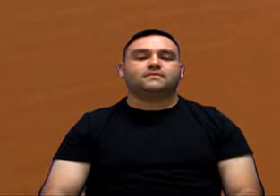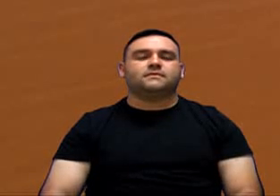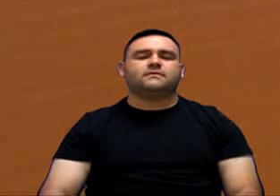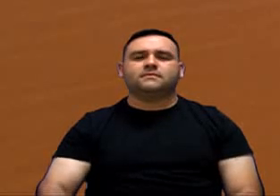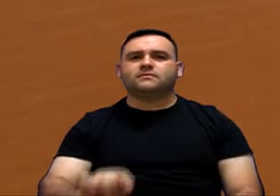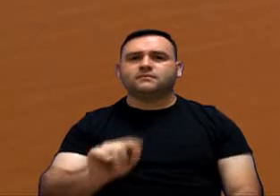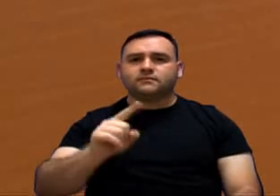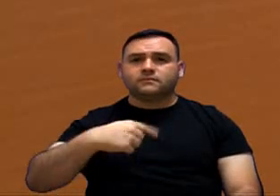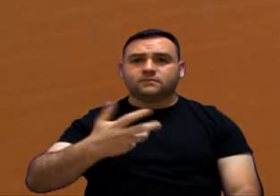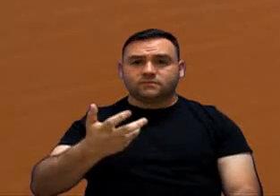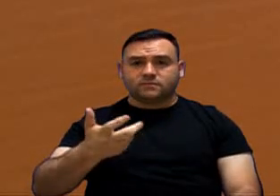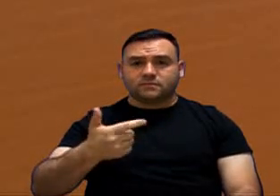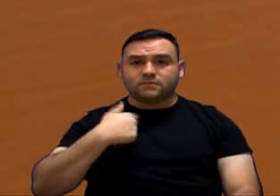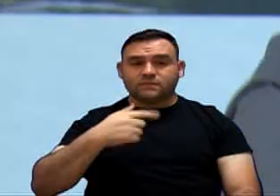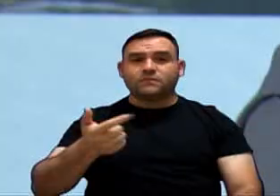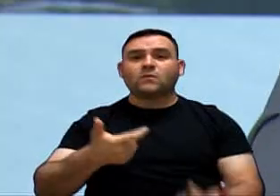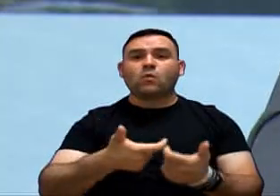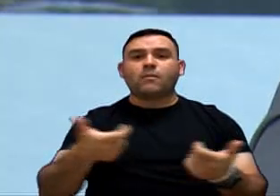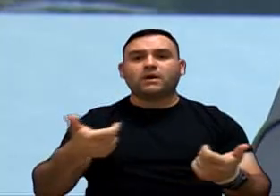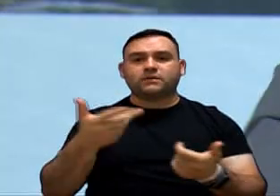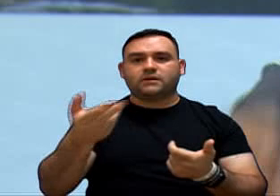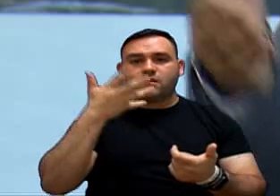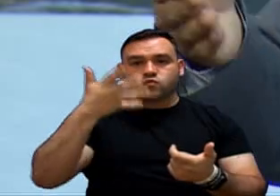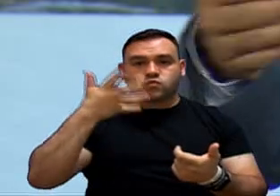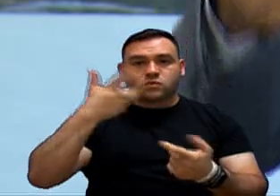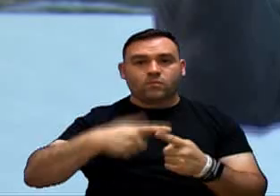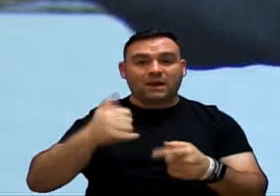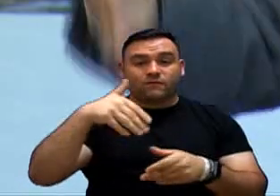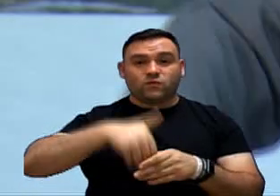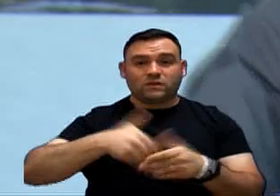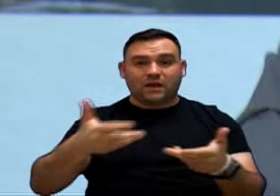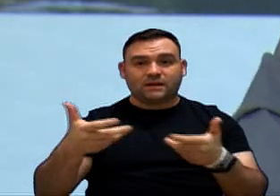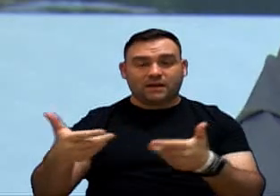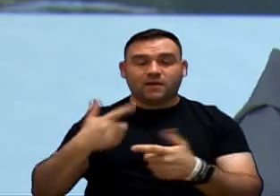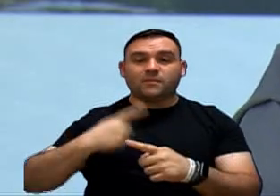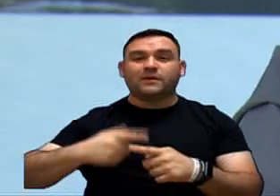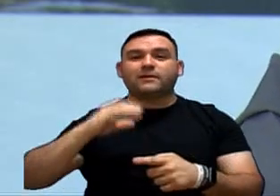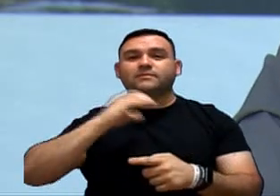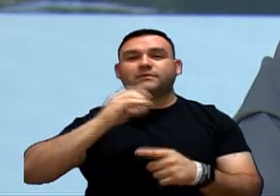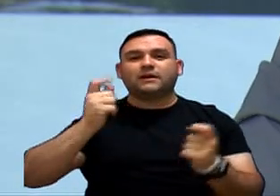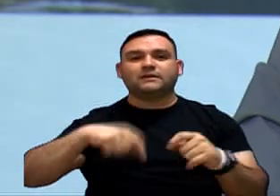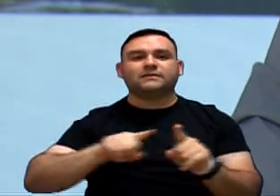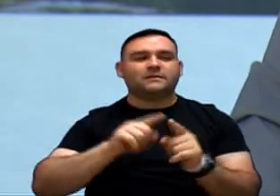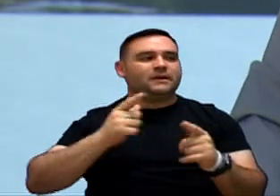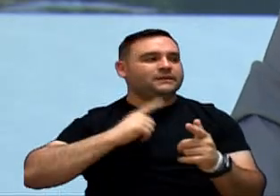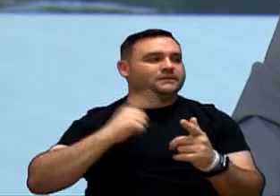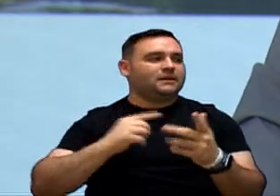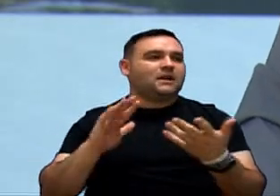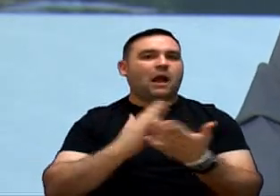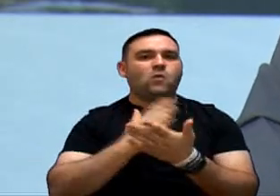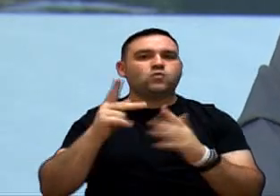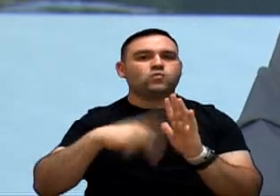Oi. Então, eu gostaria... Mas só uma parte aqui para... Eu gostaria para nós poder votar, já para nós poder... Nós temos ainda...